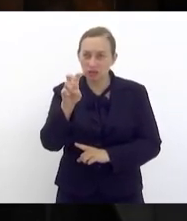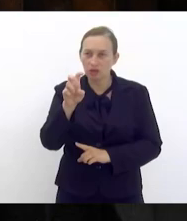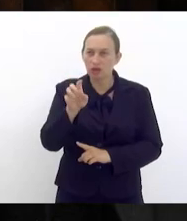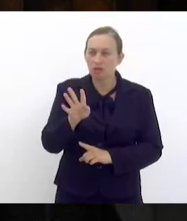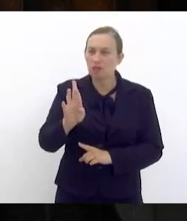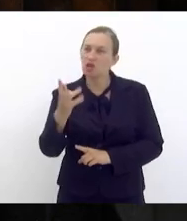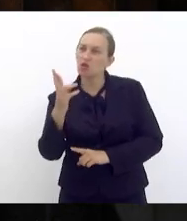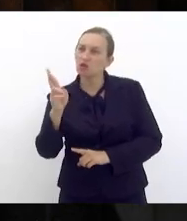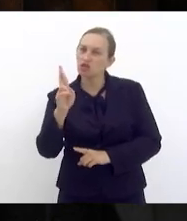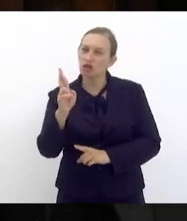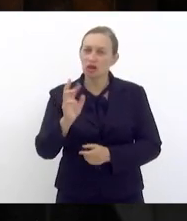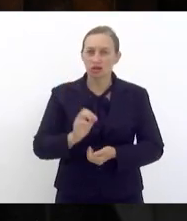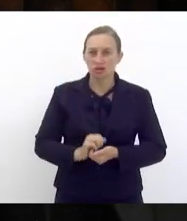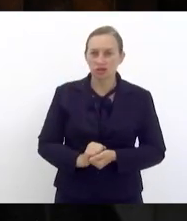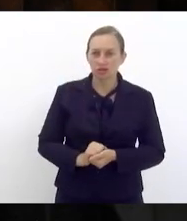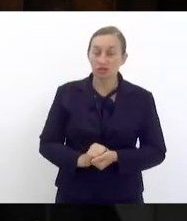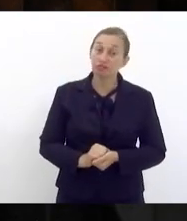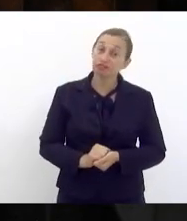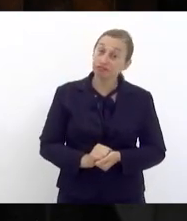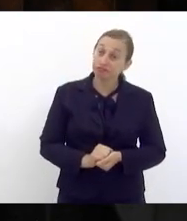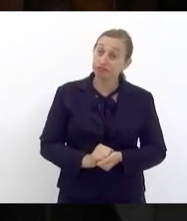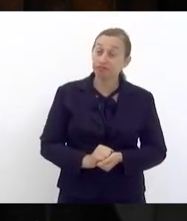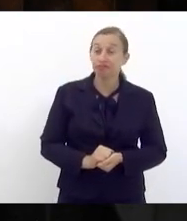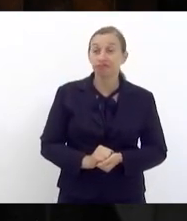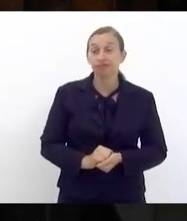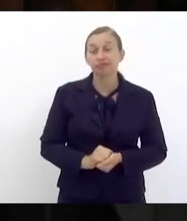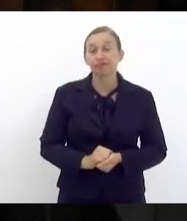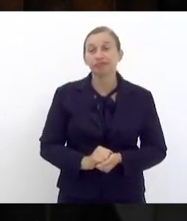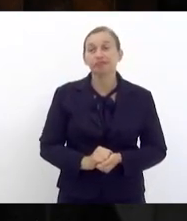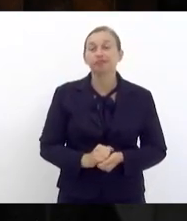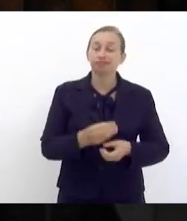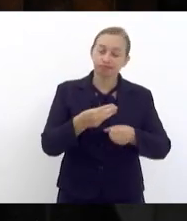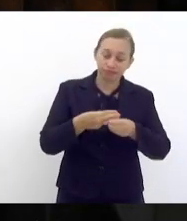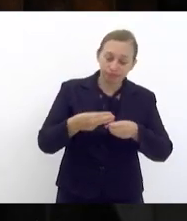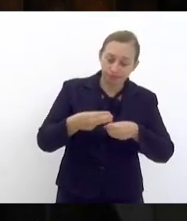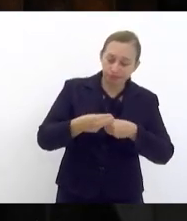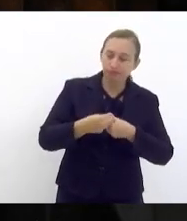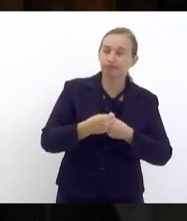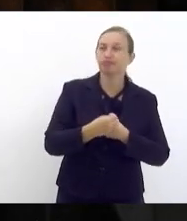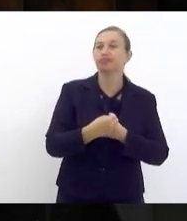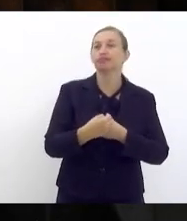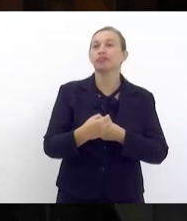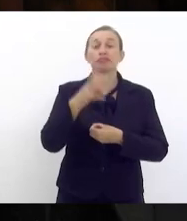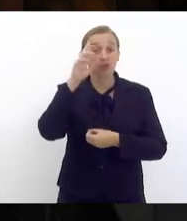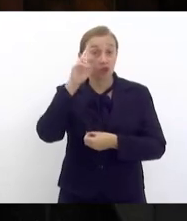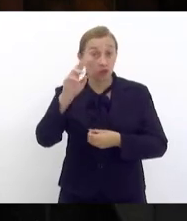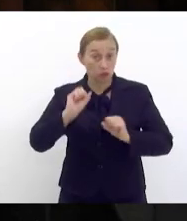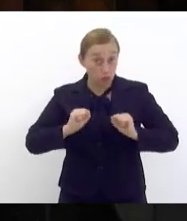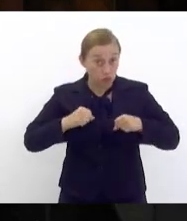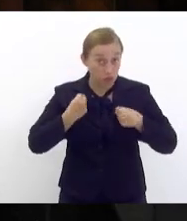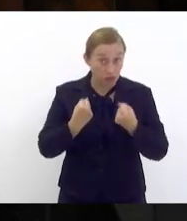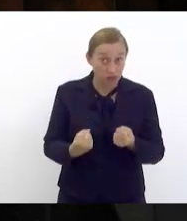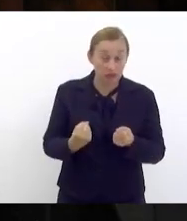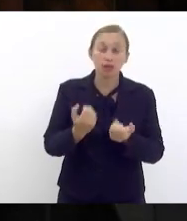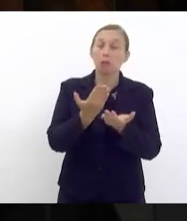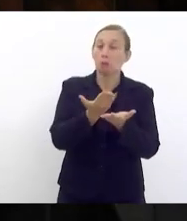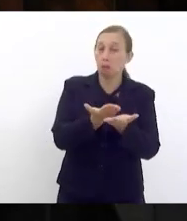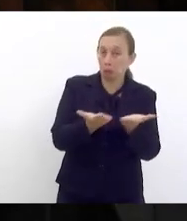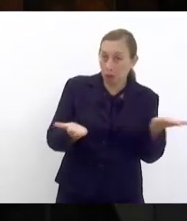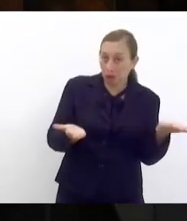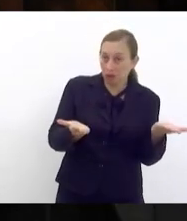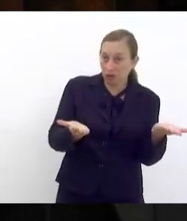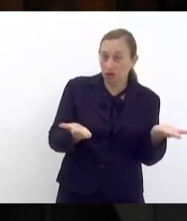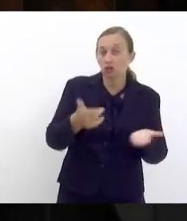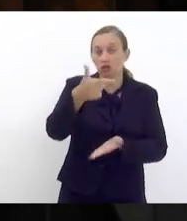bilhões de reais. E, por via de consequência, os municípios que o senhor defende perderam